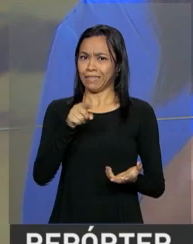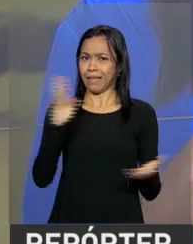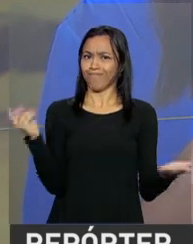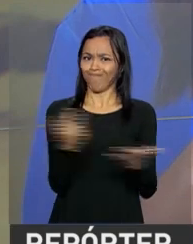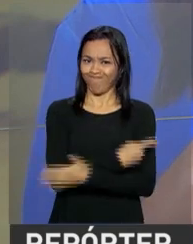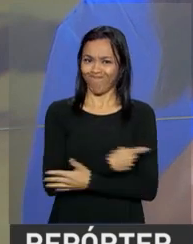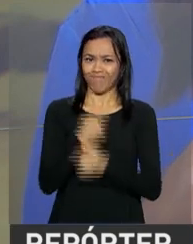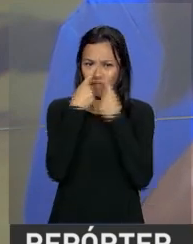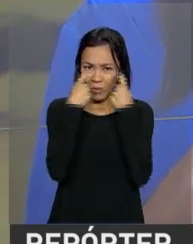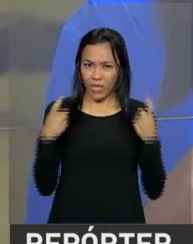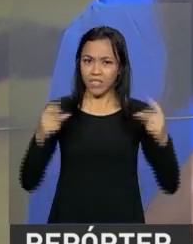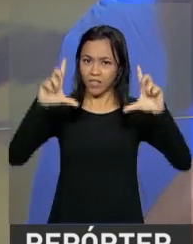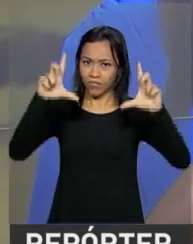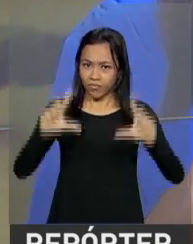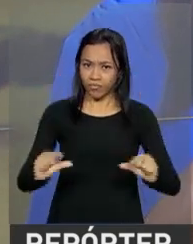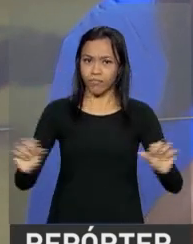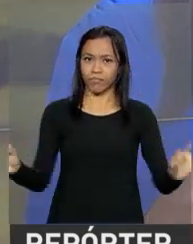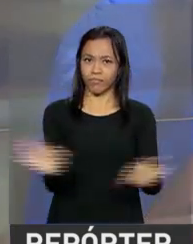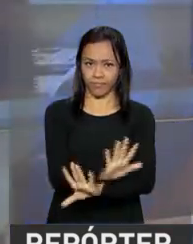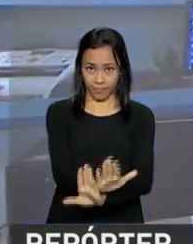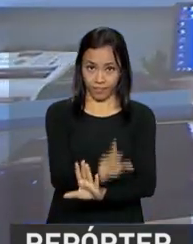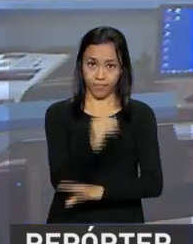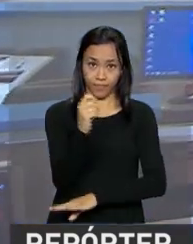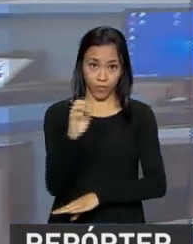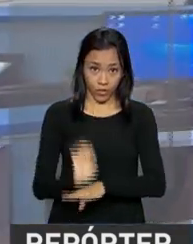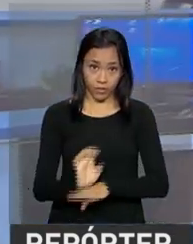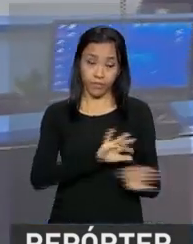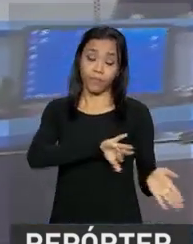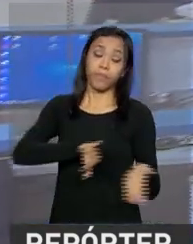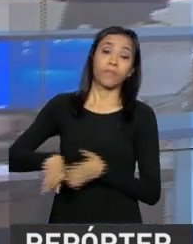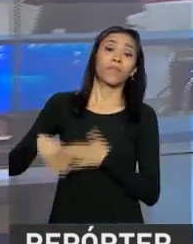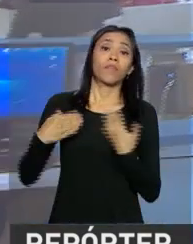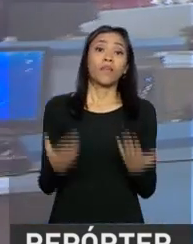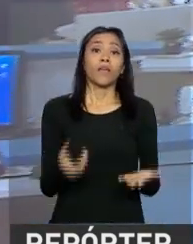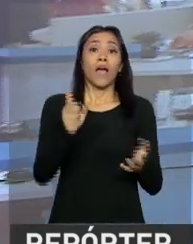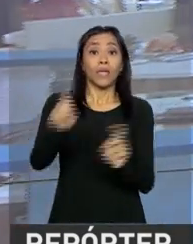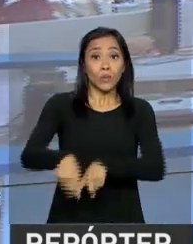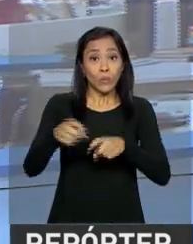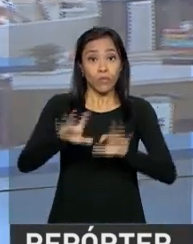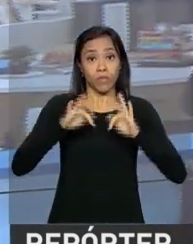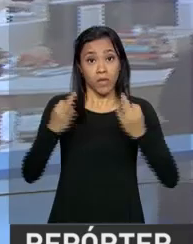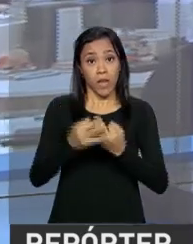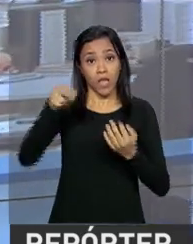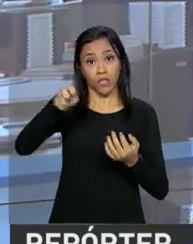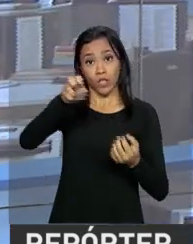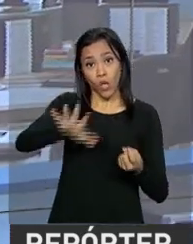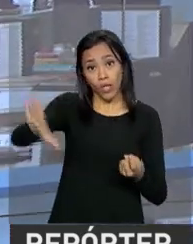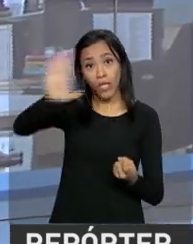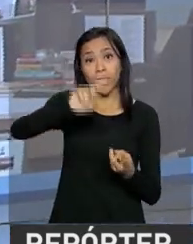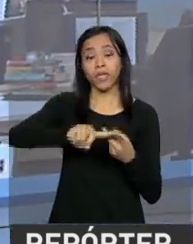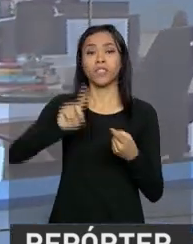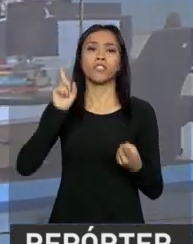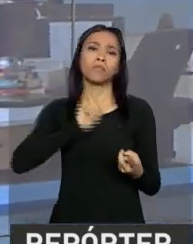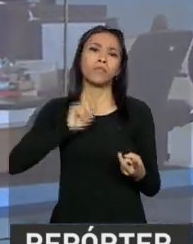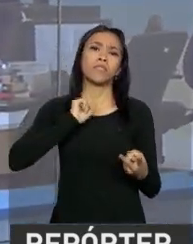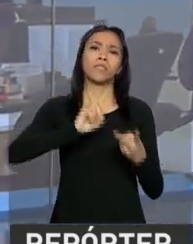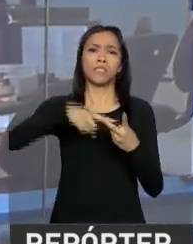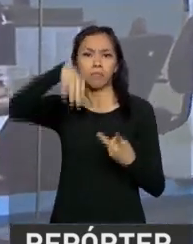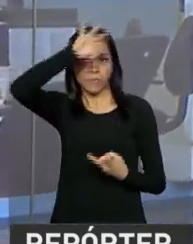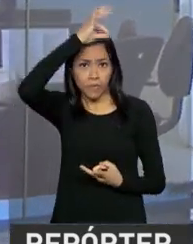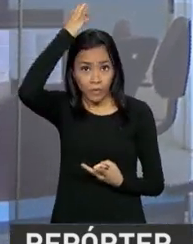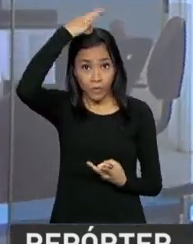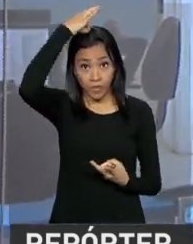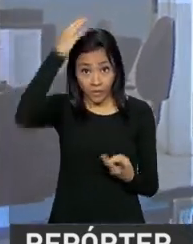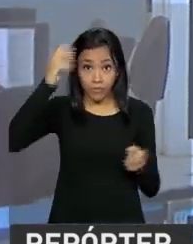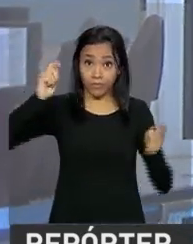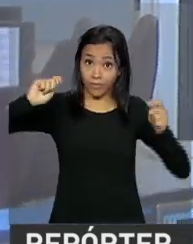Porto Alegre seja normalizada. E olha, há agricultores familiares do Nordeste e de parte de Minas Gerais e do Espírito Santo já podem se